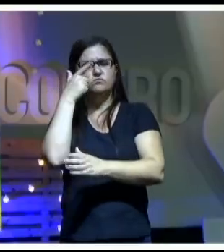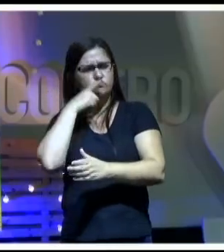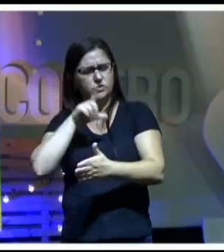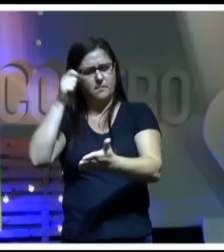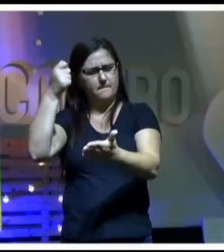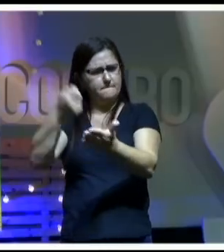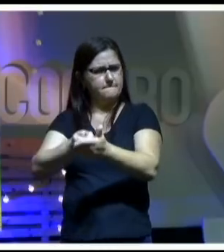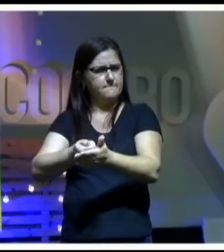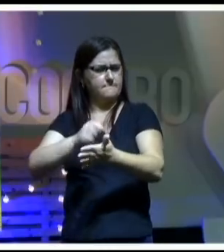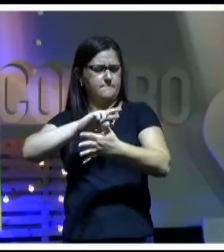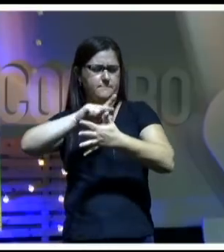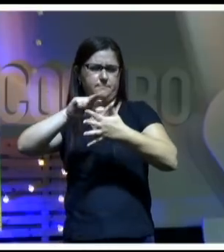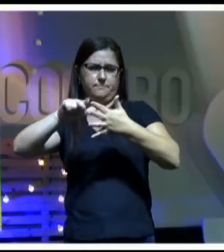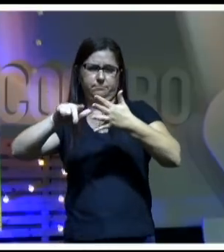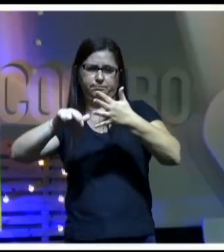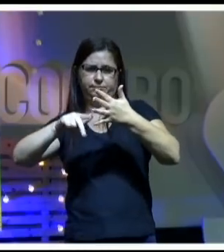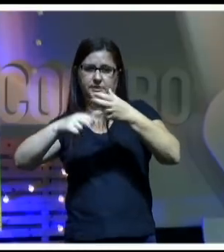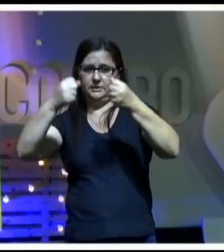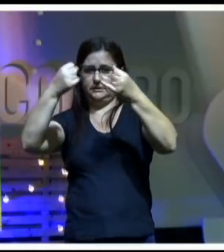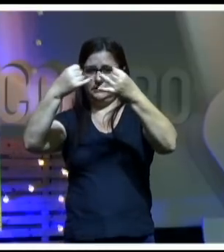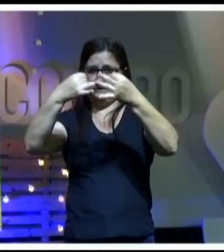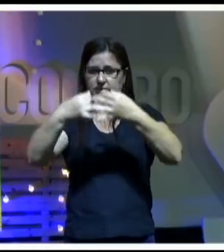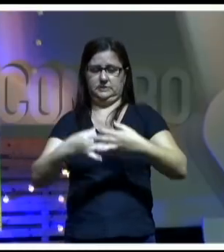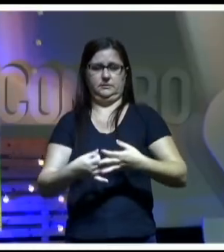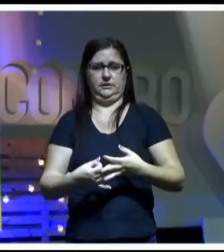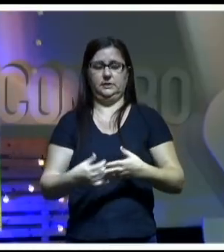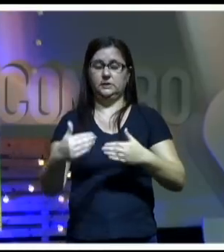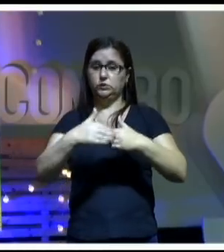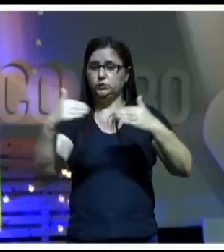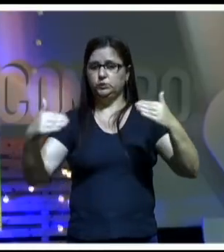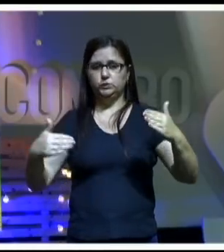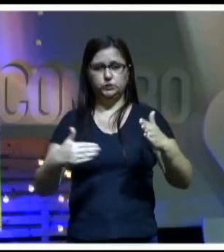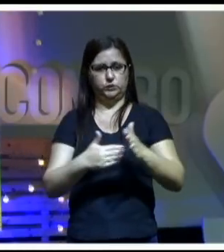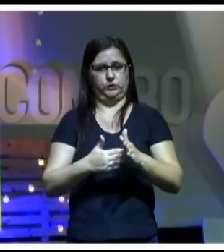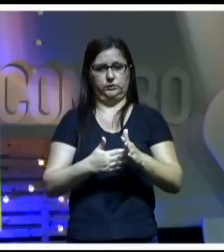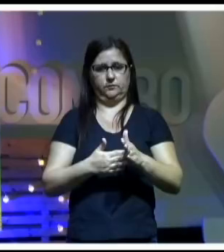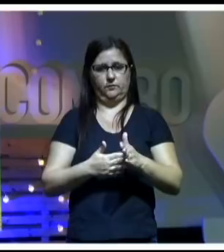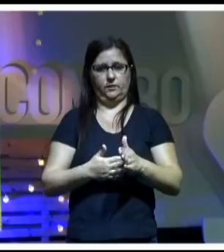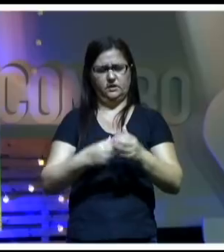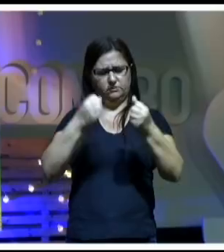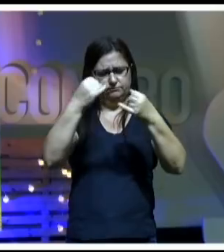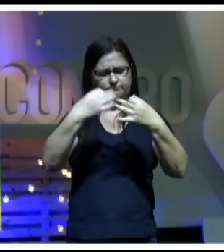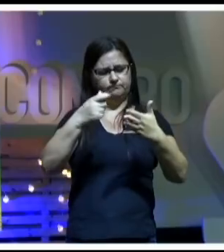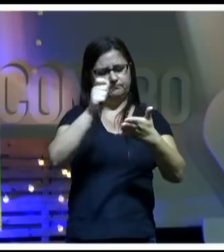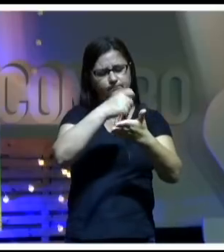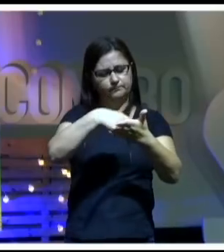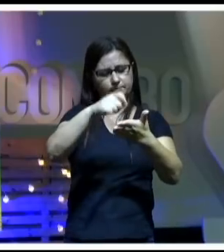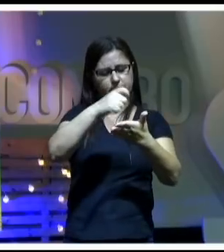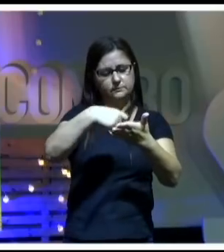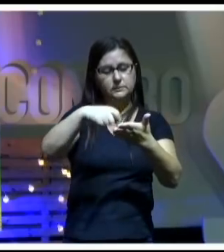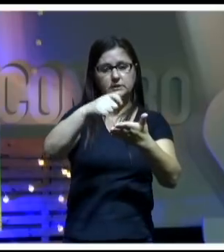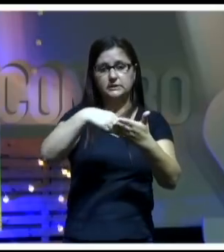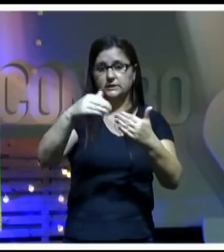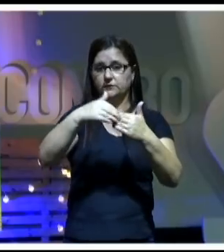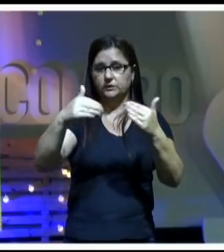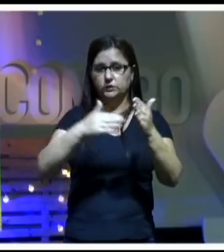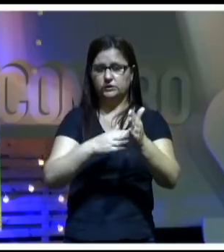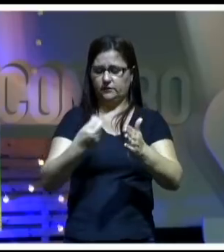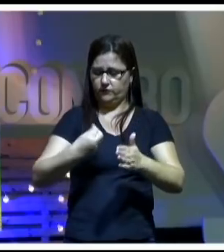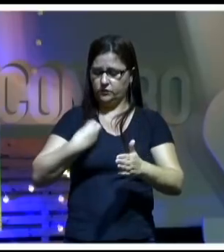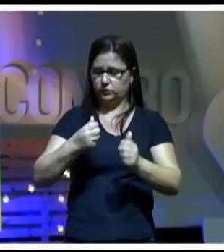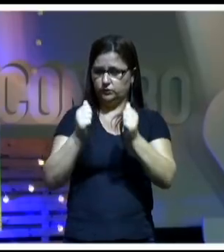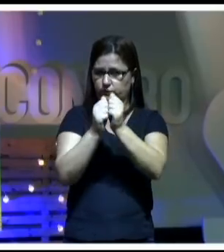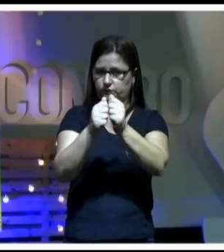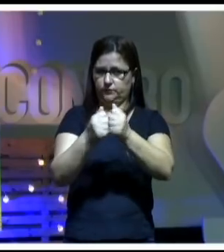é de gato conta o que esse período dessa história ele faça o seguinte olha ele está fazendo uma biografia do francês scheffer que estava vivendo neste